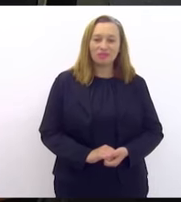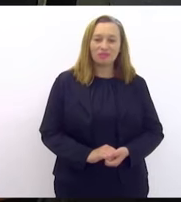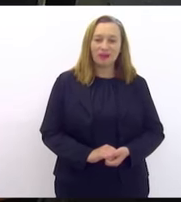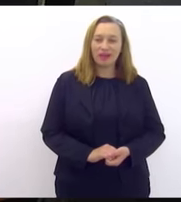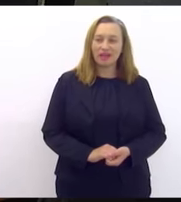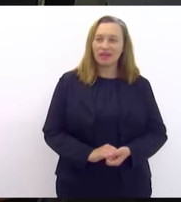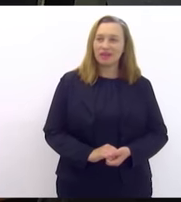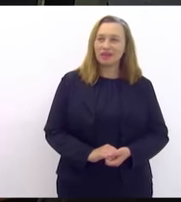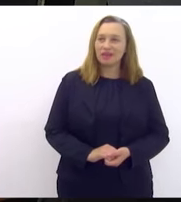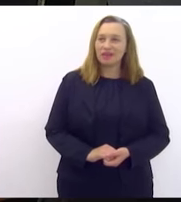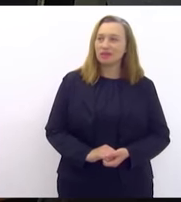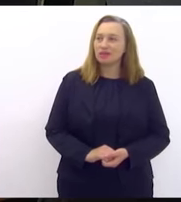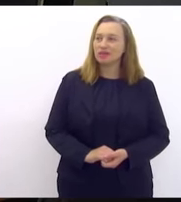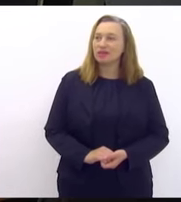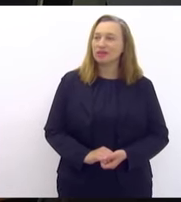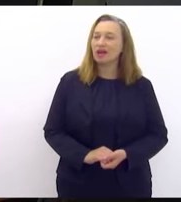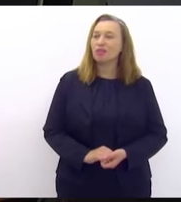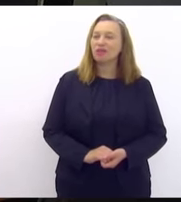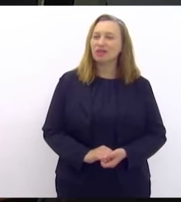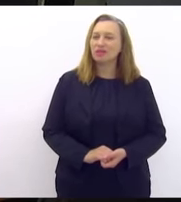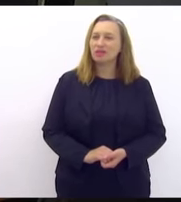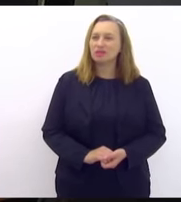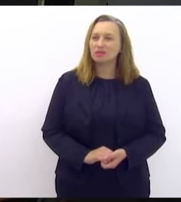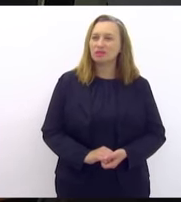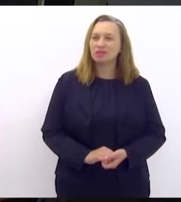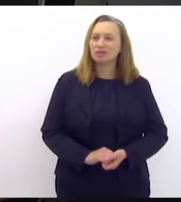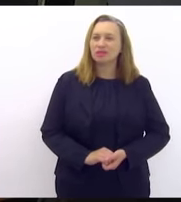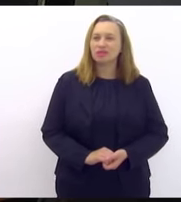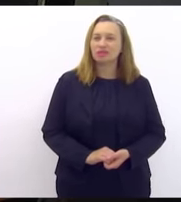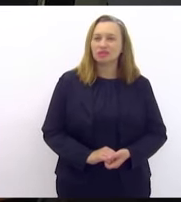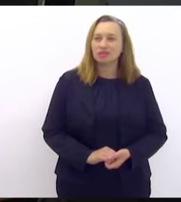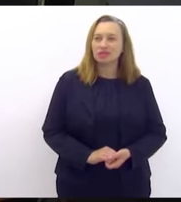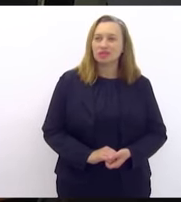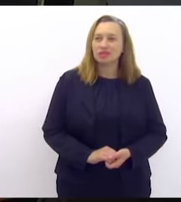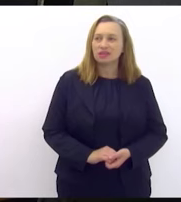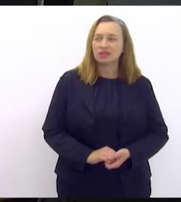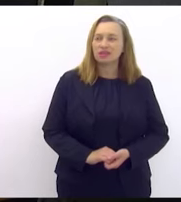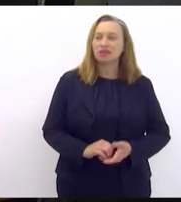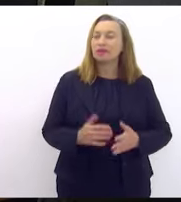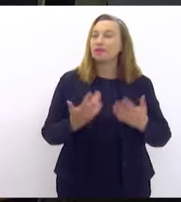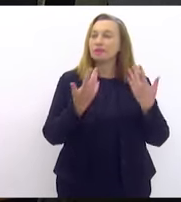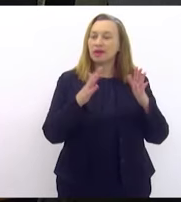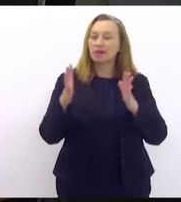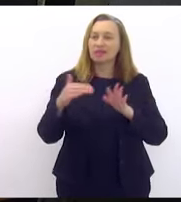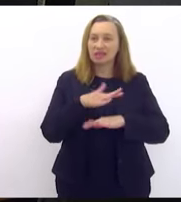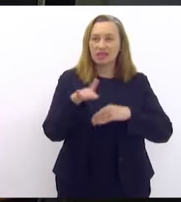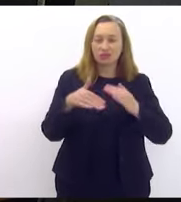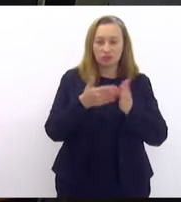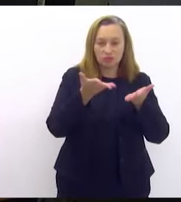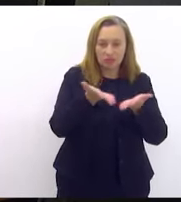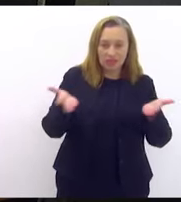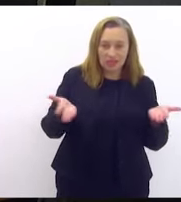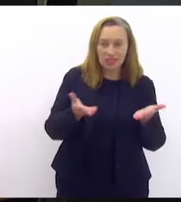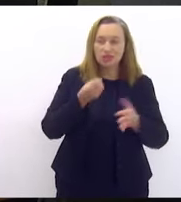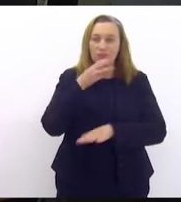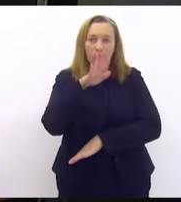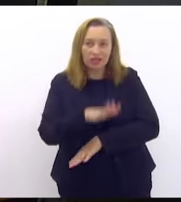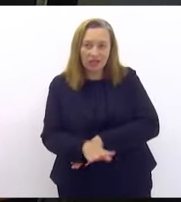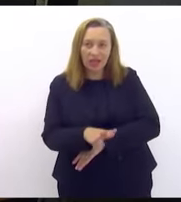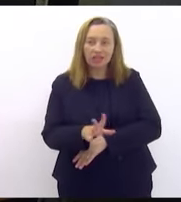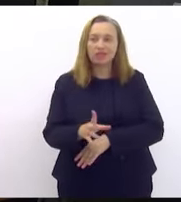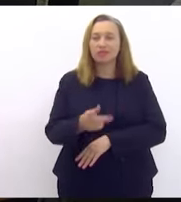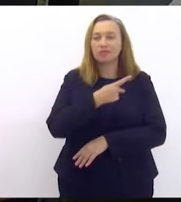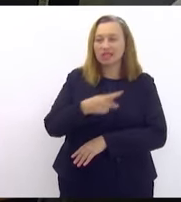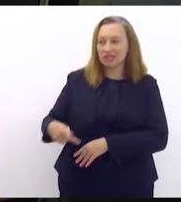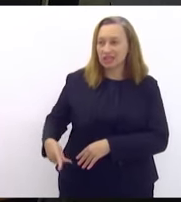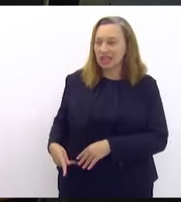Boa tarde a todas e todos. Saudar aqui o nosso presidente, todos aqueles e aquelas que estão em plenário.